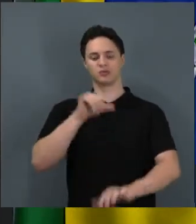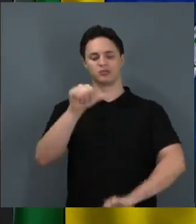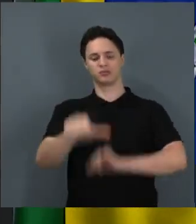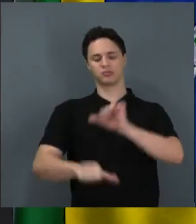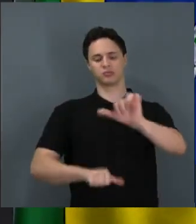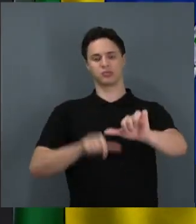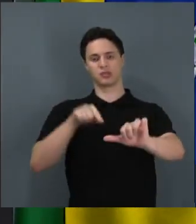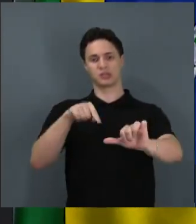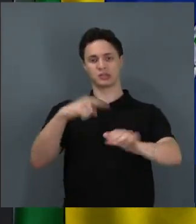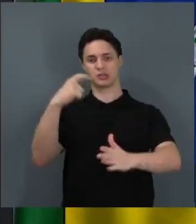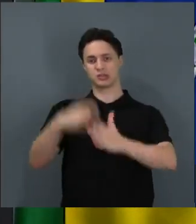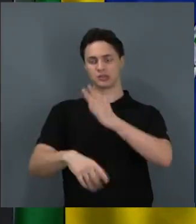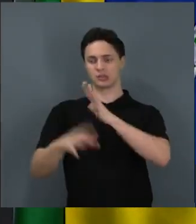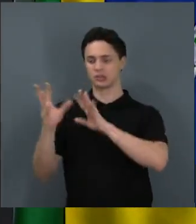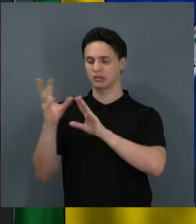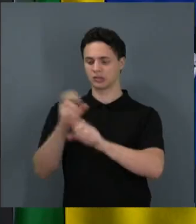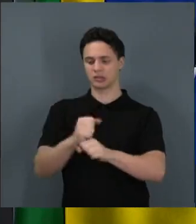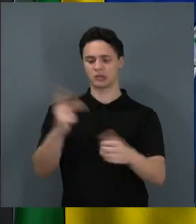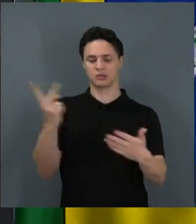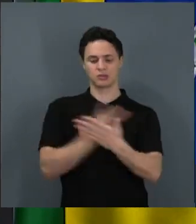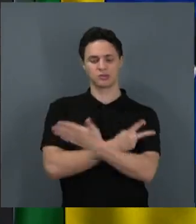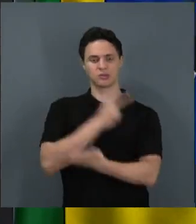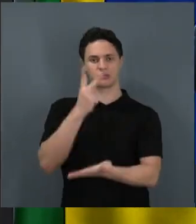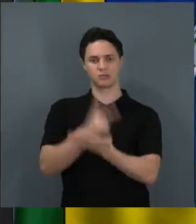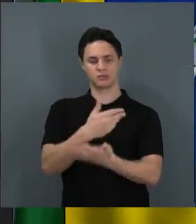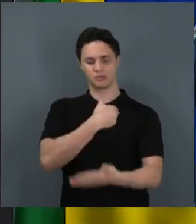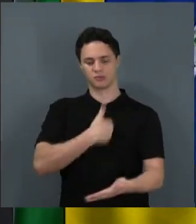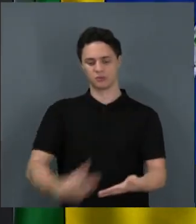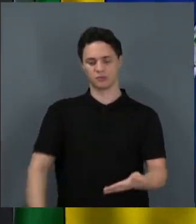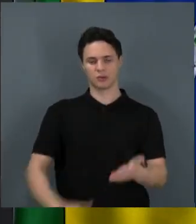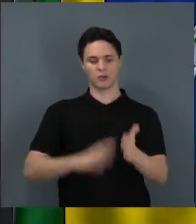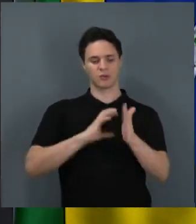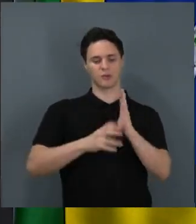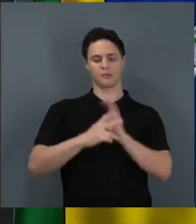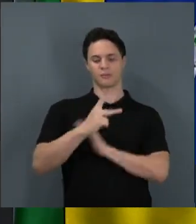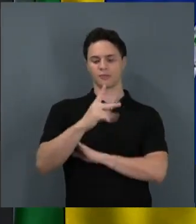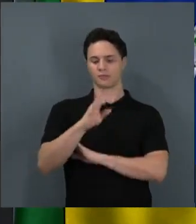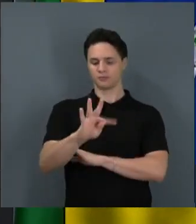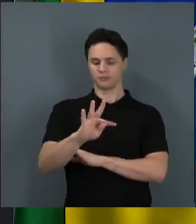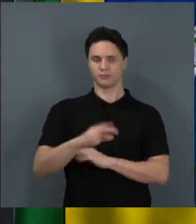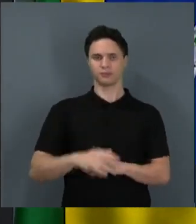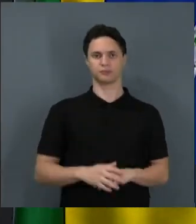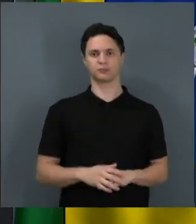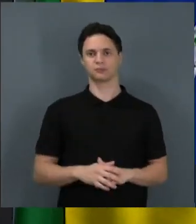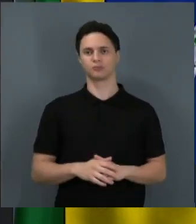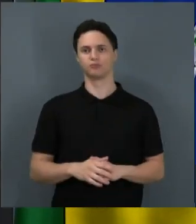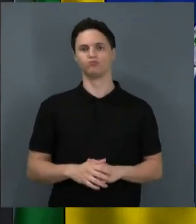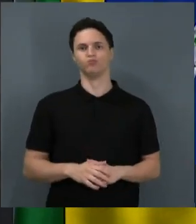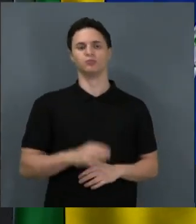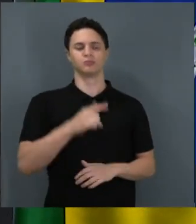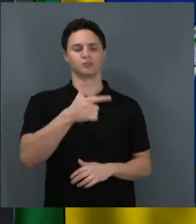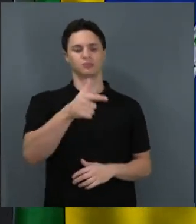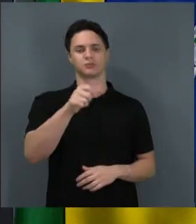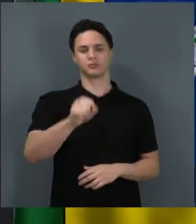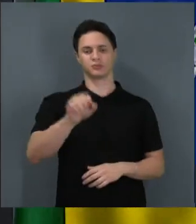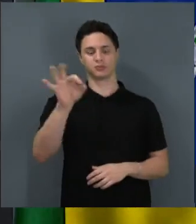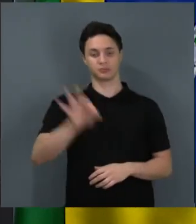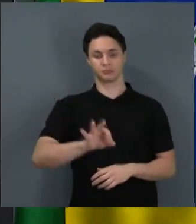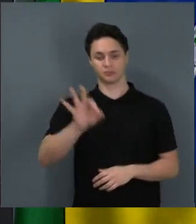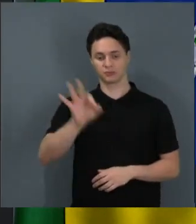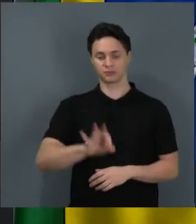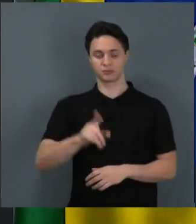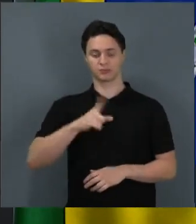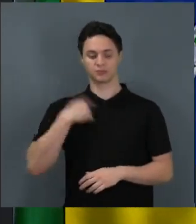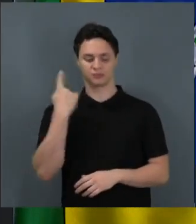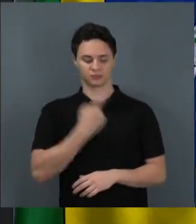estruturante está acontecendo, apesar do governo do Partido dos Trabalhadores. 28% nos